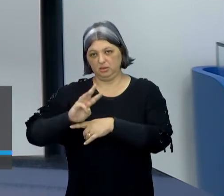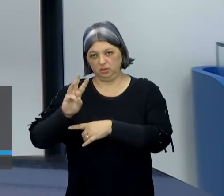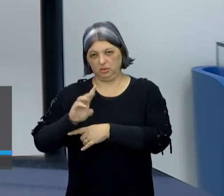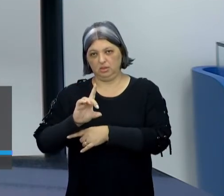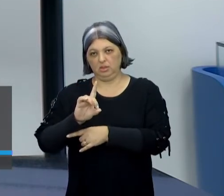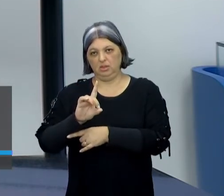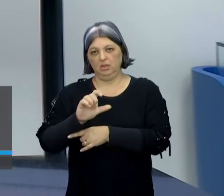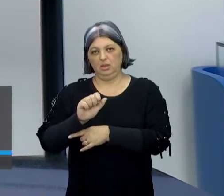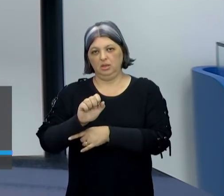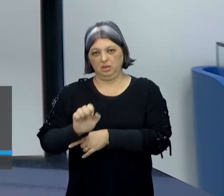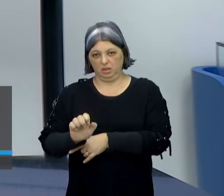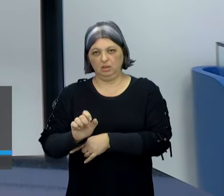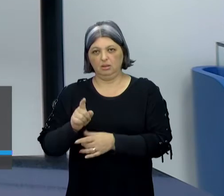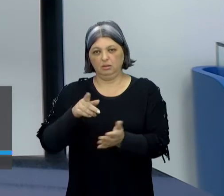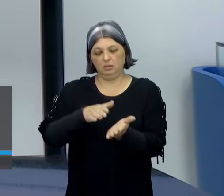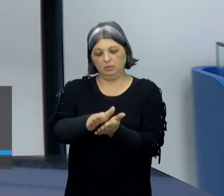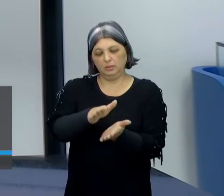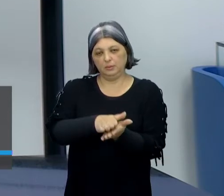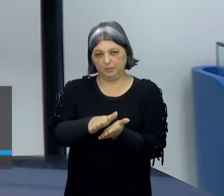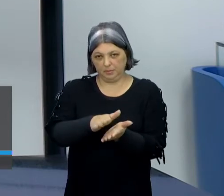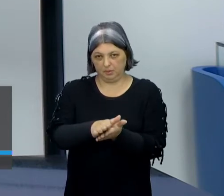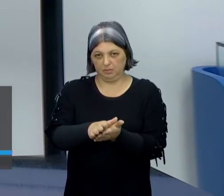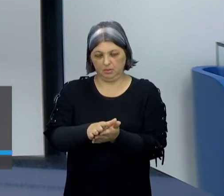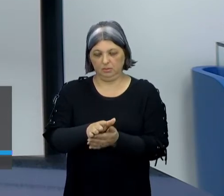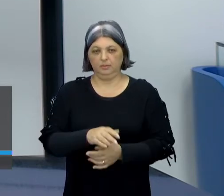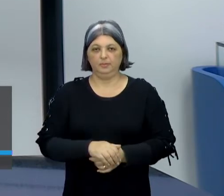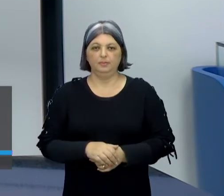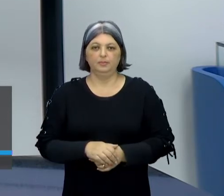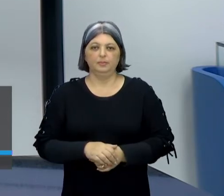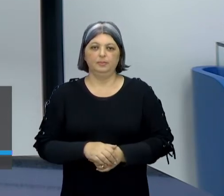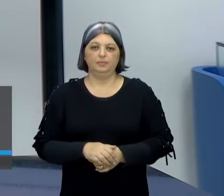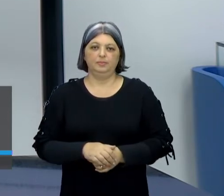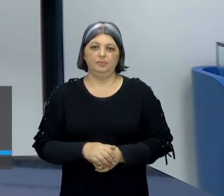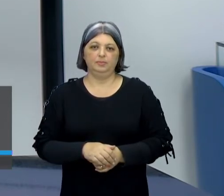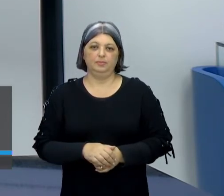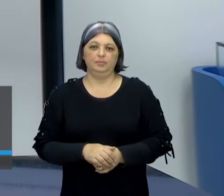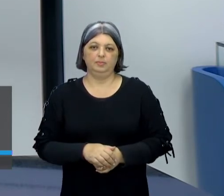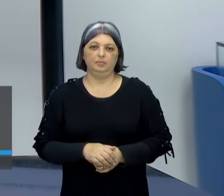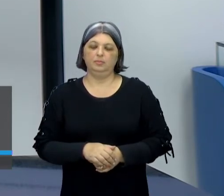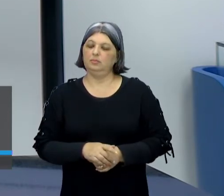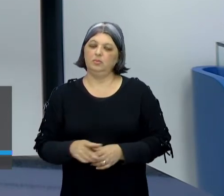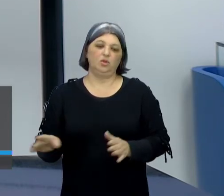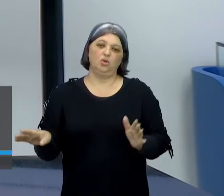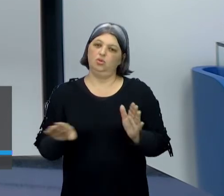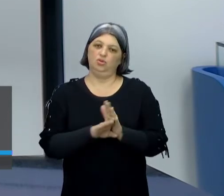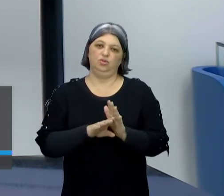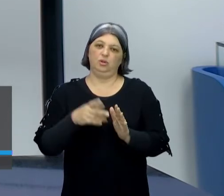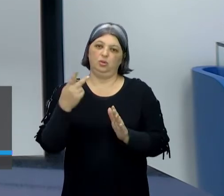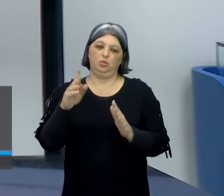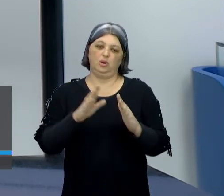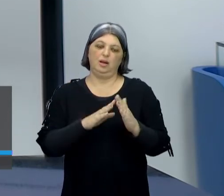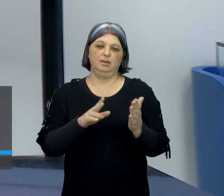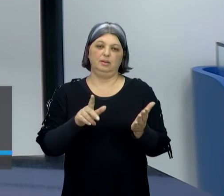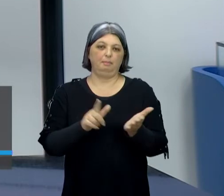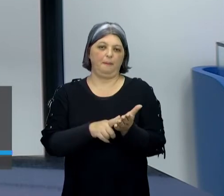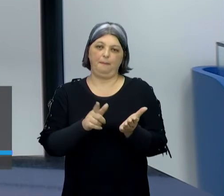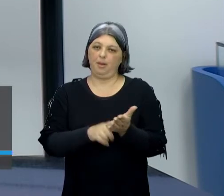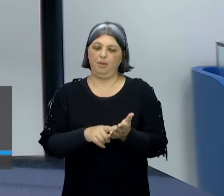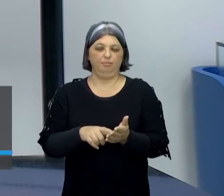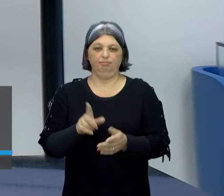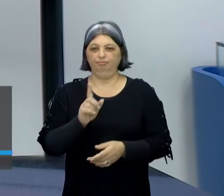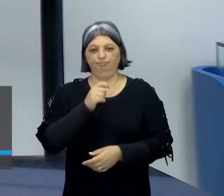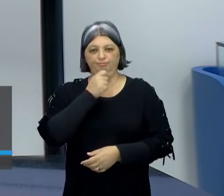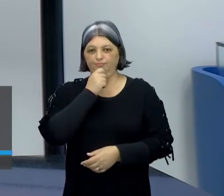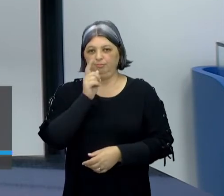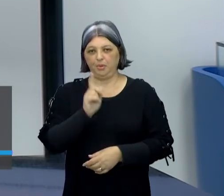Eu pego e imprimo a conta, ela não sai, ela de jeito nenhum, ela não chega em papel. Então vamos lá pegar